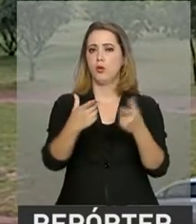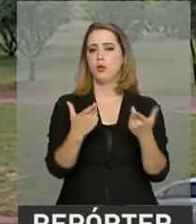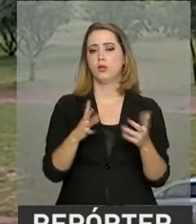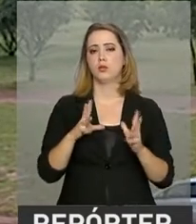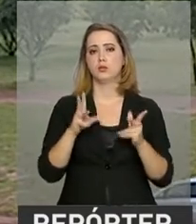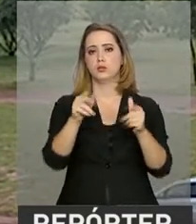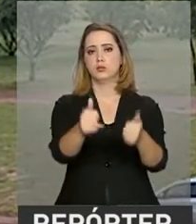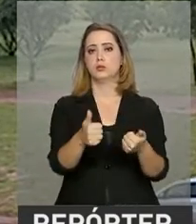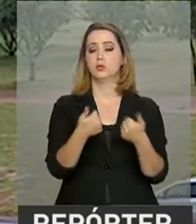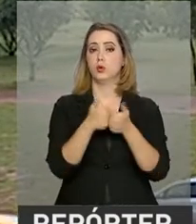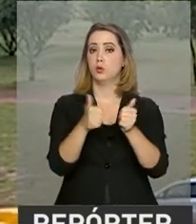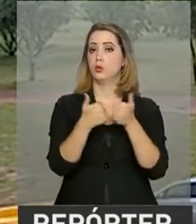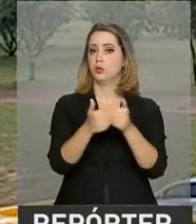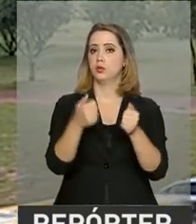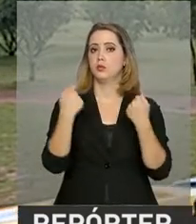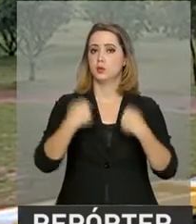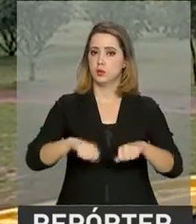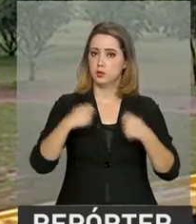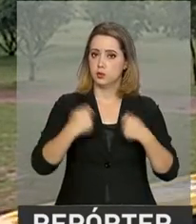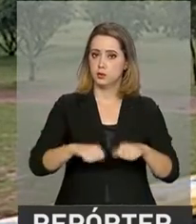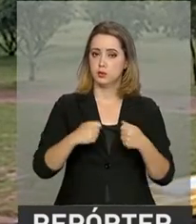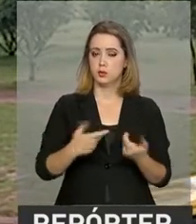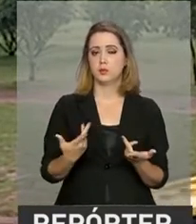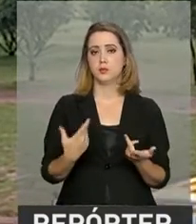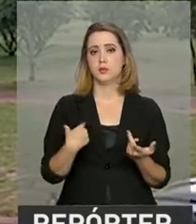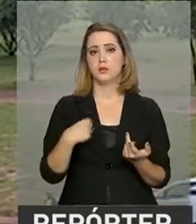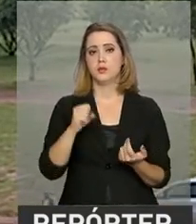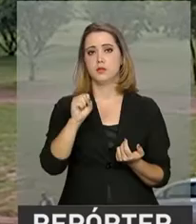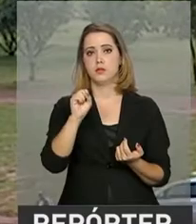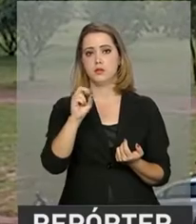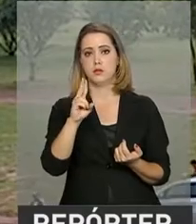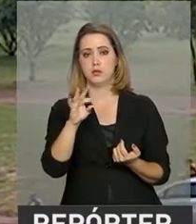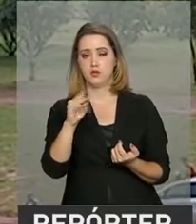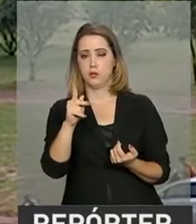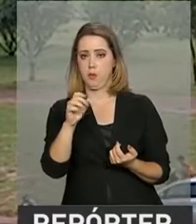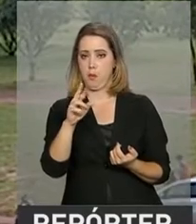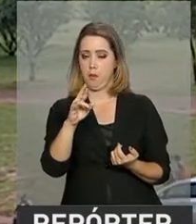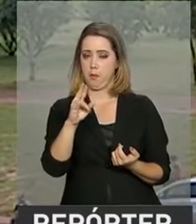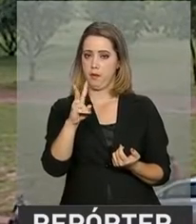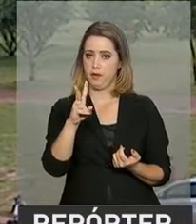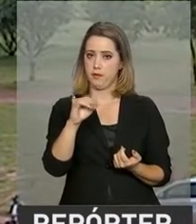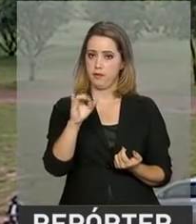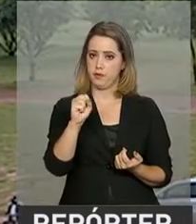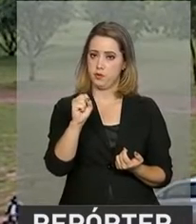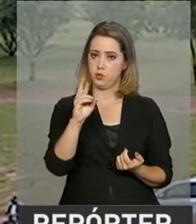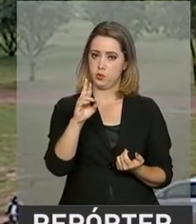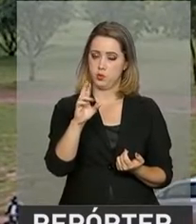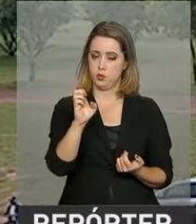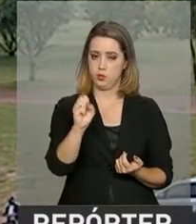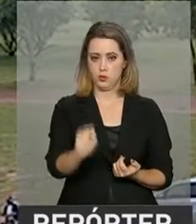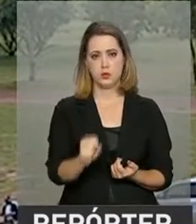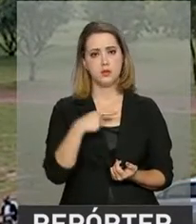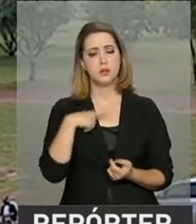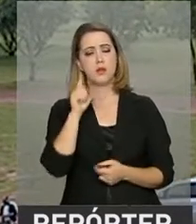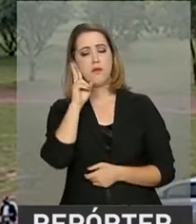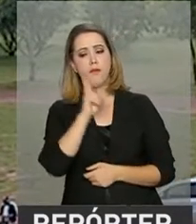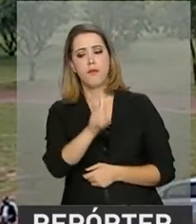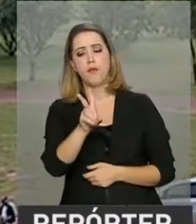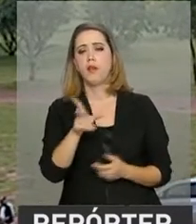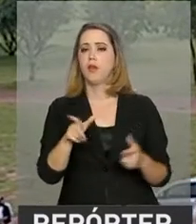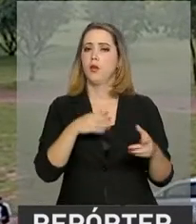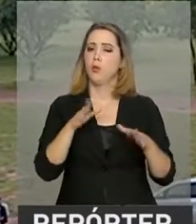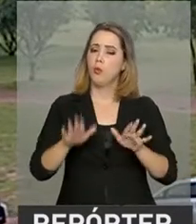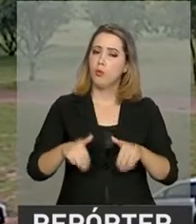demais meios necessários para levar os supervisores que são médicos civis e militares responsáveis por acompanhar a atuação dos profissionais